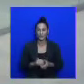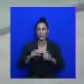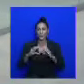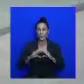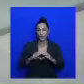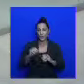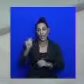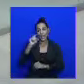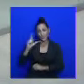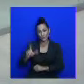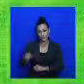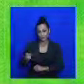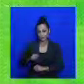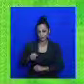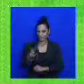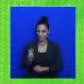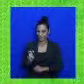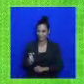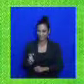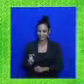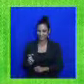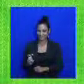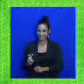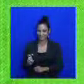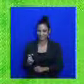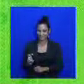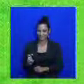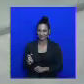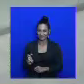bola azul número 5